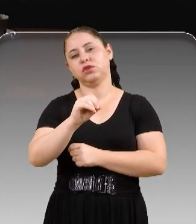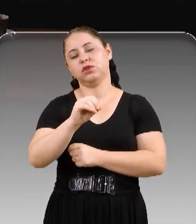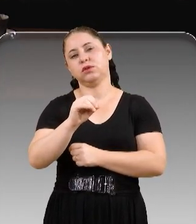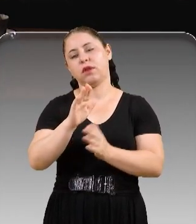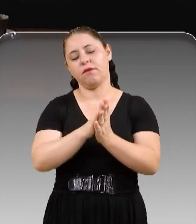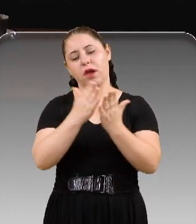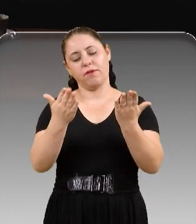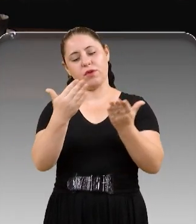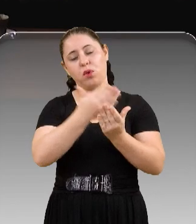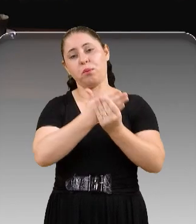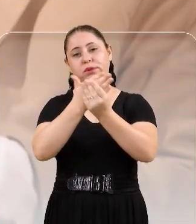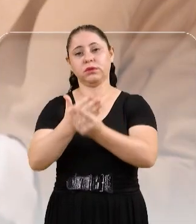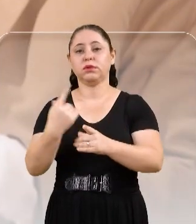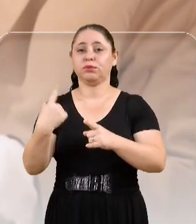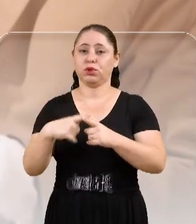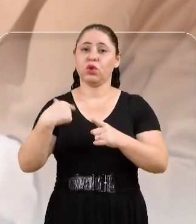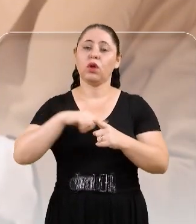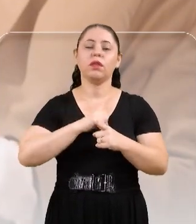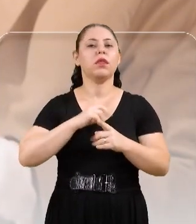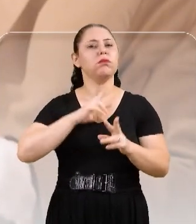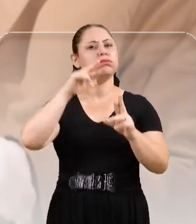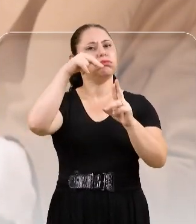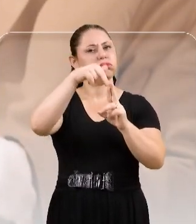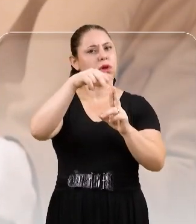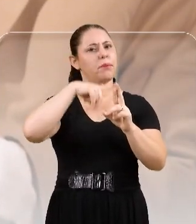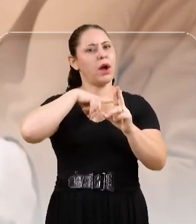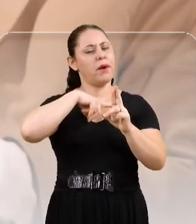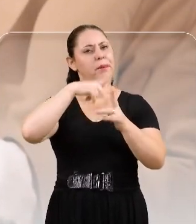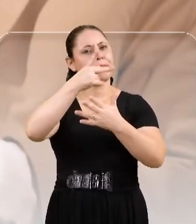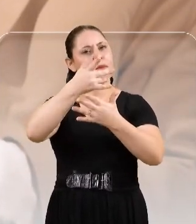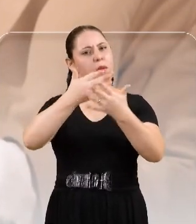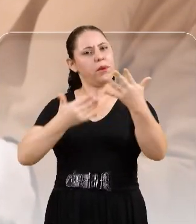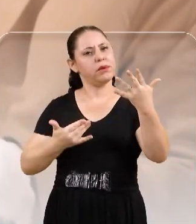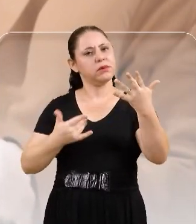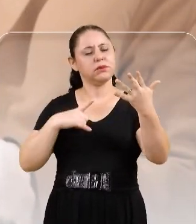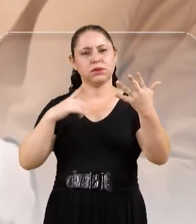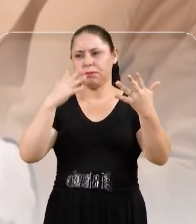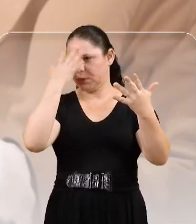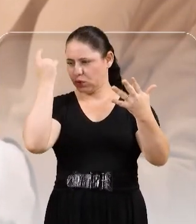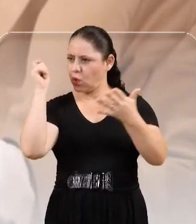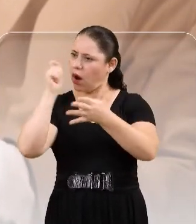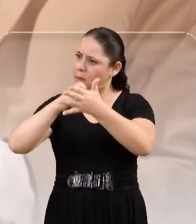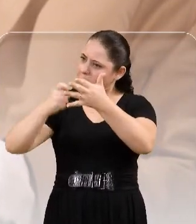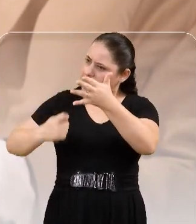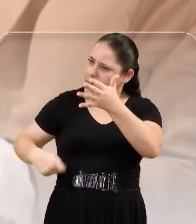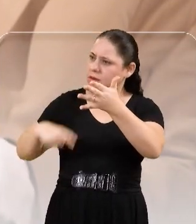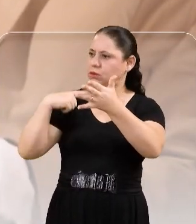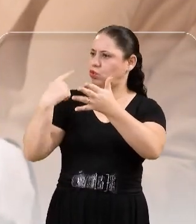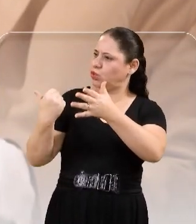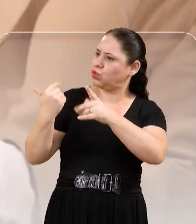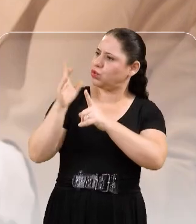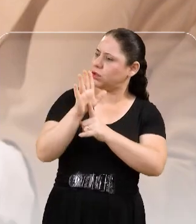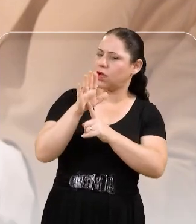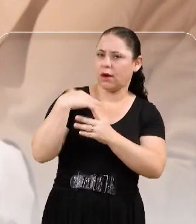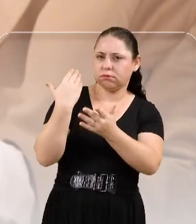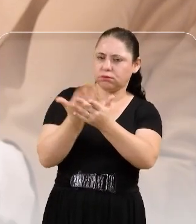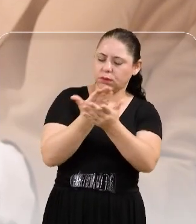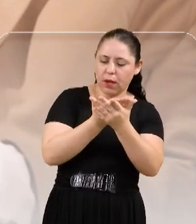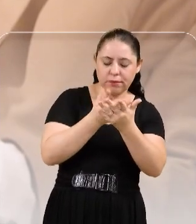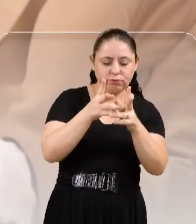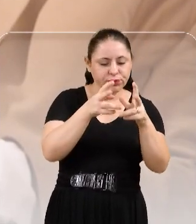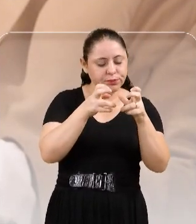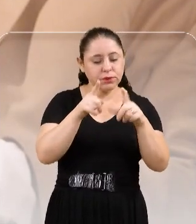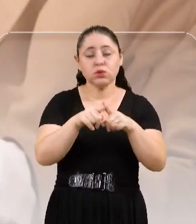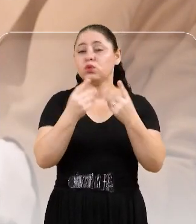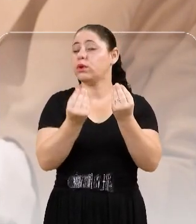publicados em revistas de processo. Até porque a gente tem referências, né, bibliográficas, de Sim, autores. Exato, enfim. Nós temos diversas referências